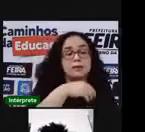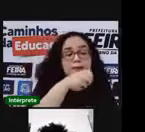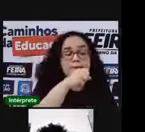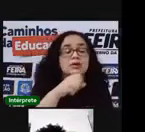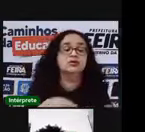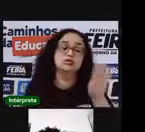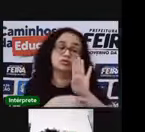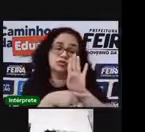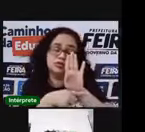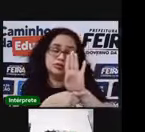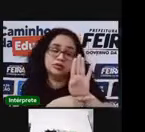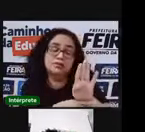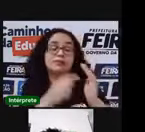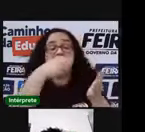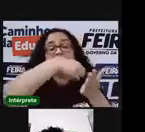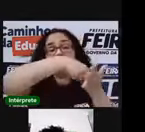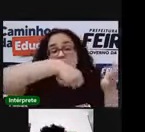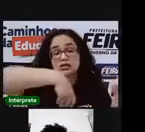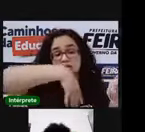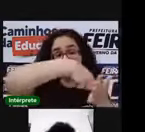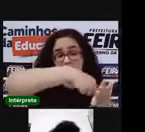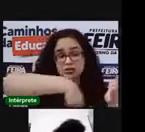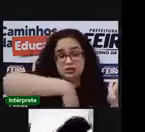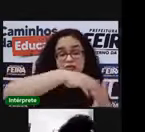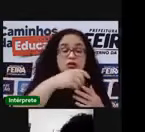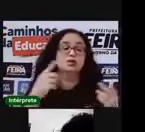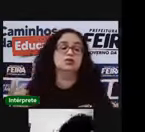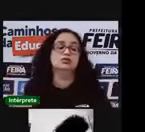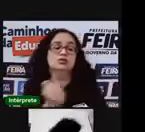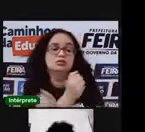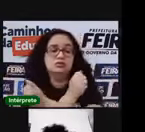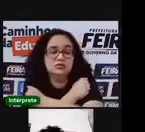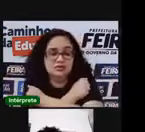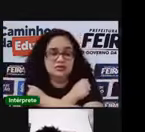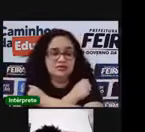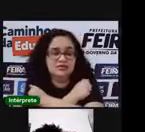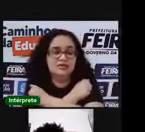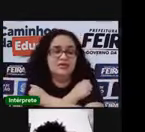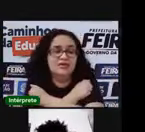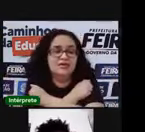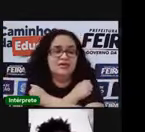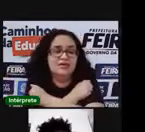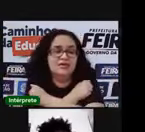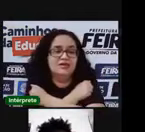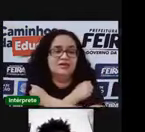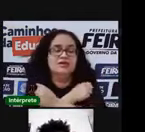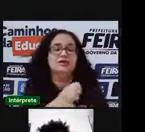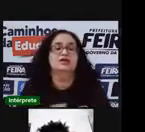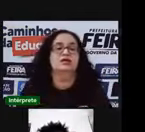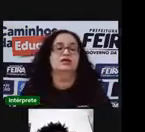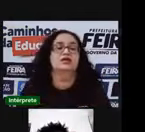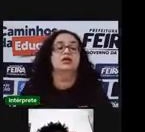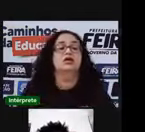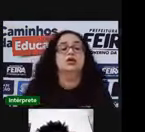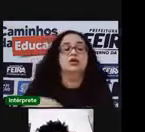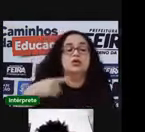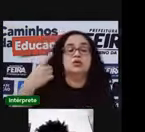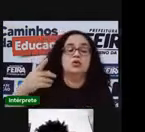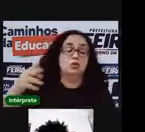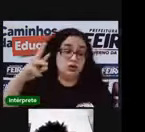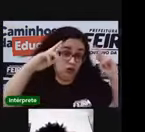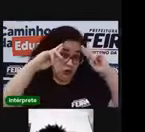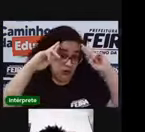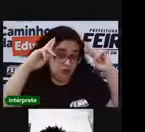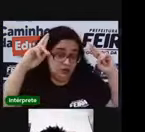nas tarefas, eu sou solidário quando eu abraço, abre ali ligeiro, Beca. Eu sou solidário quando eu abraço, quando eu respeito